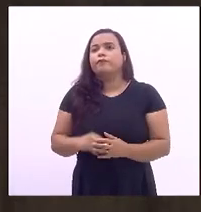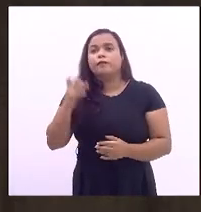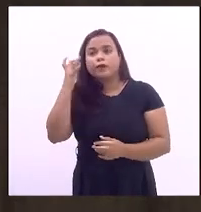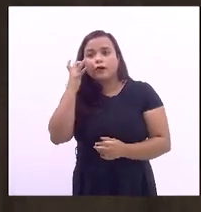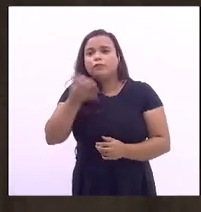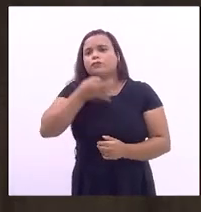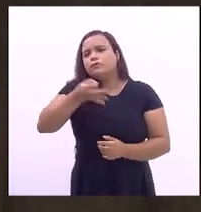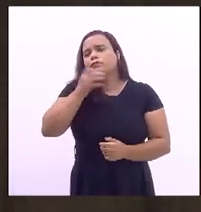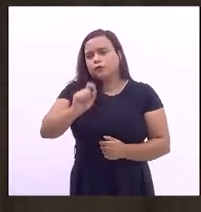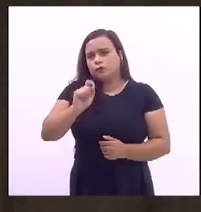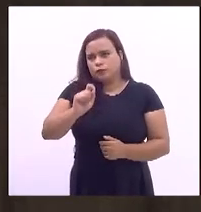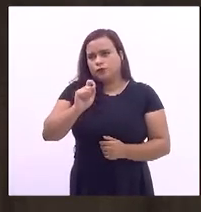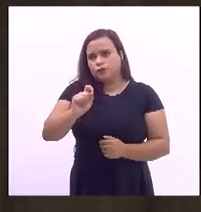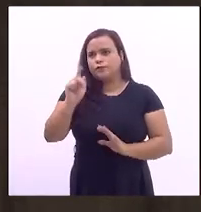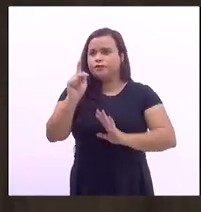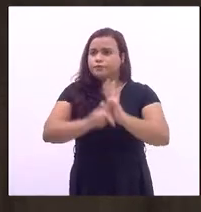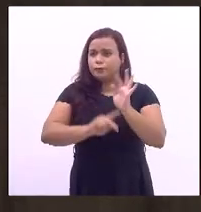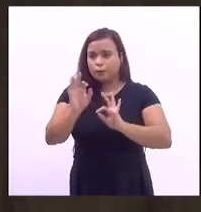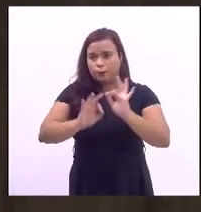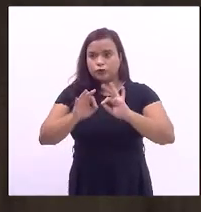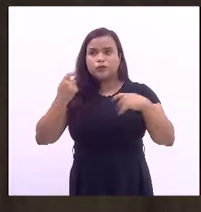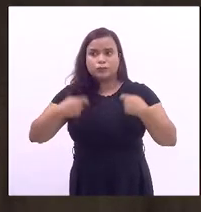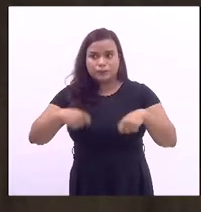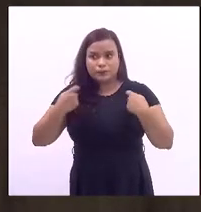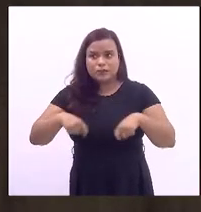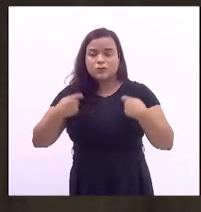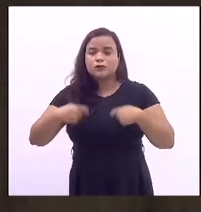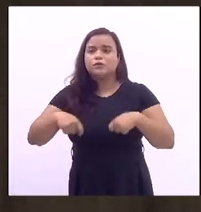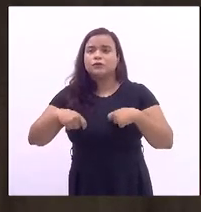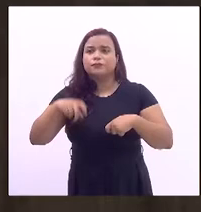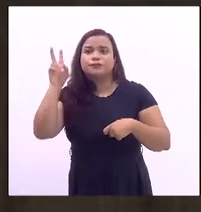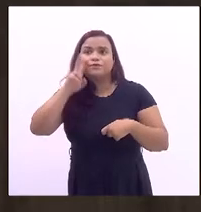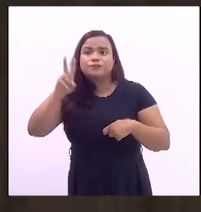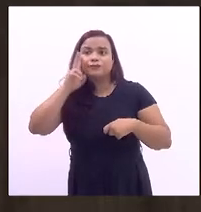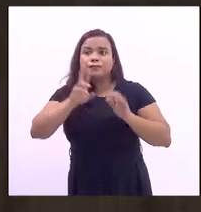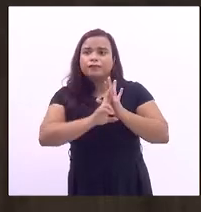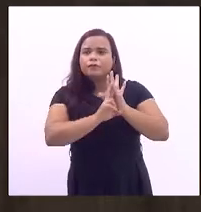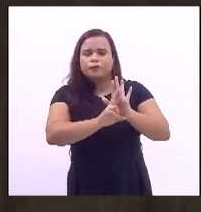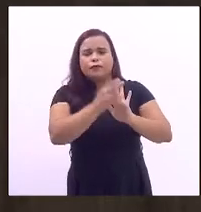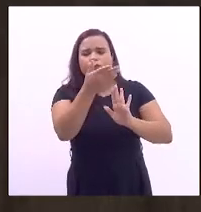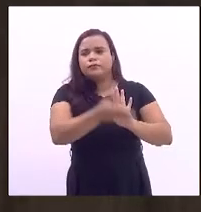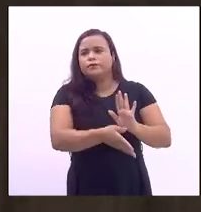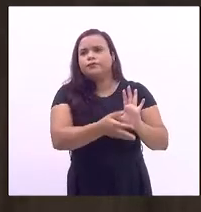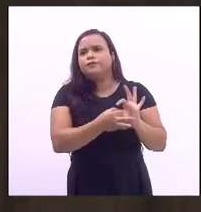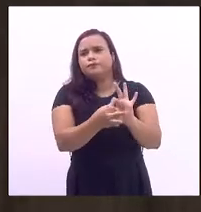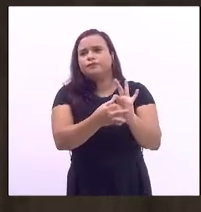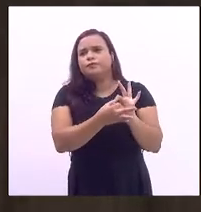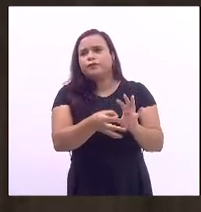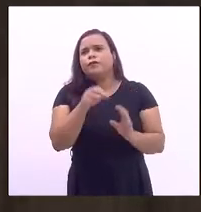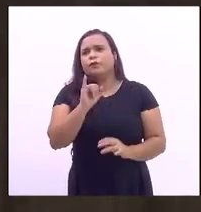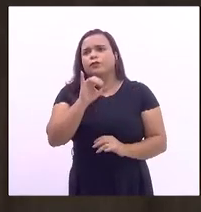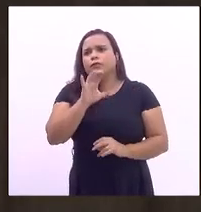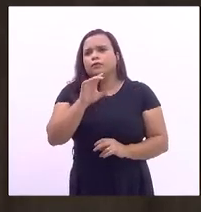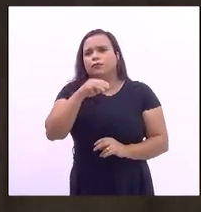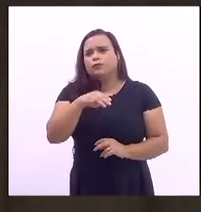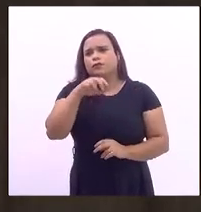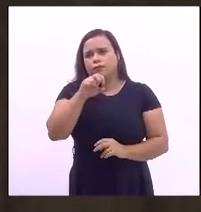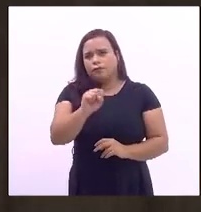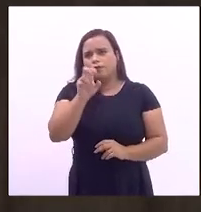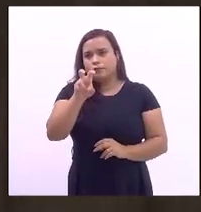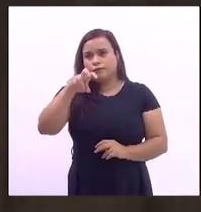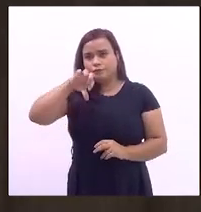entretanto que o projeto devia fazer referência ao Convênio dos seus